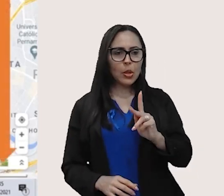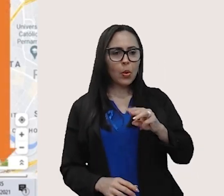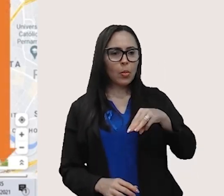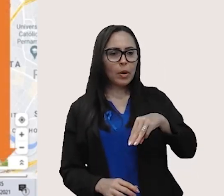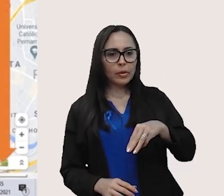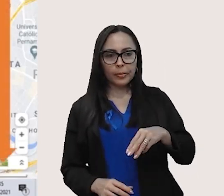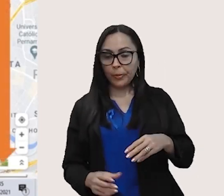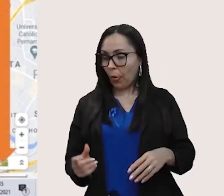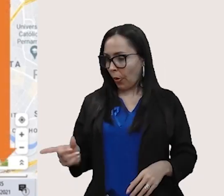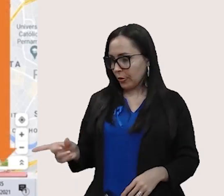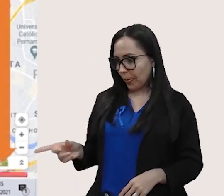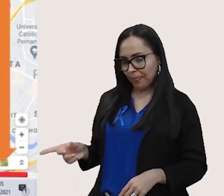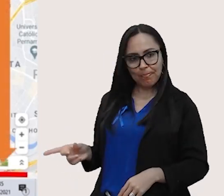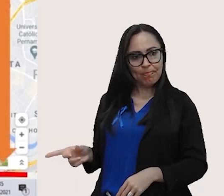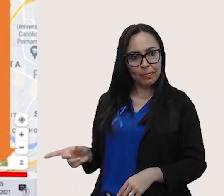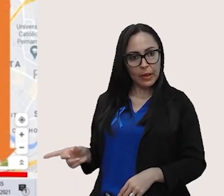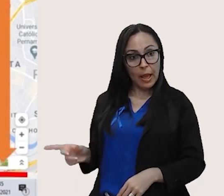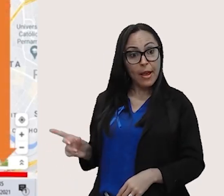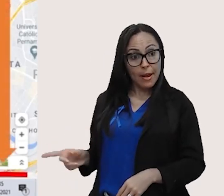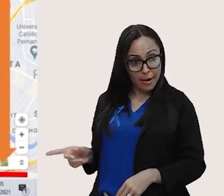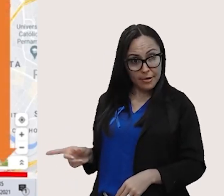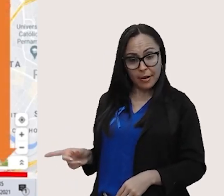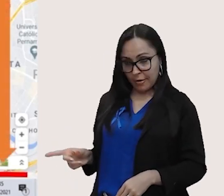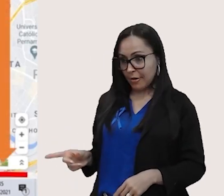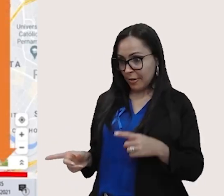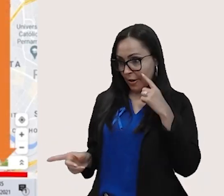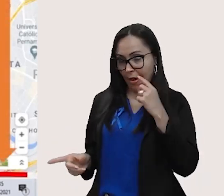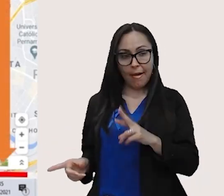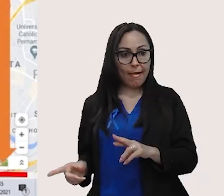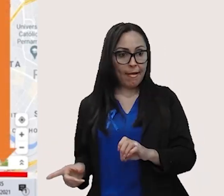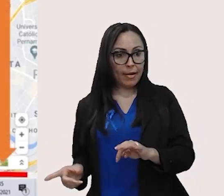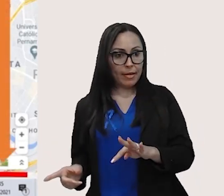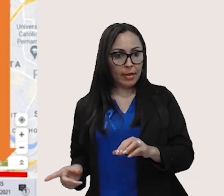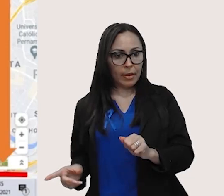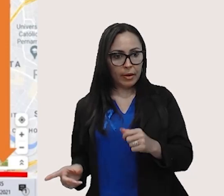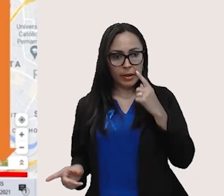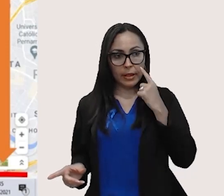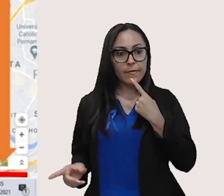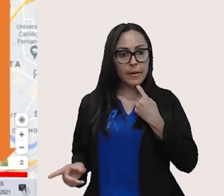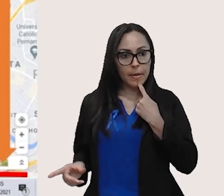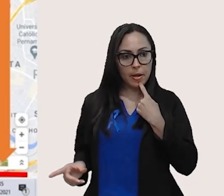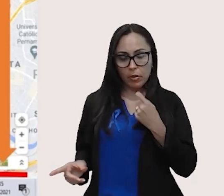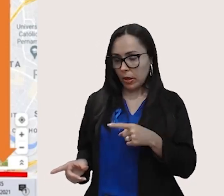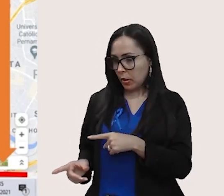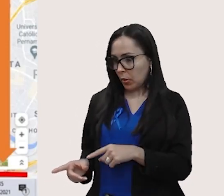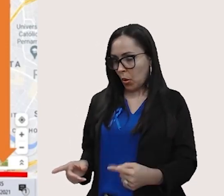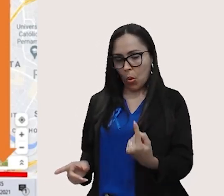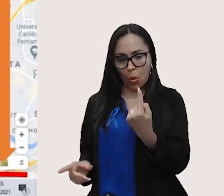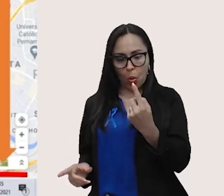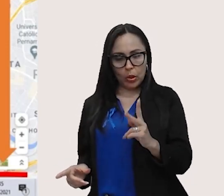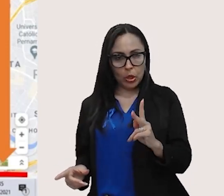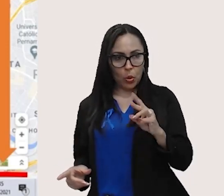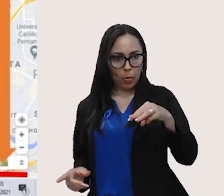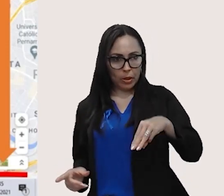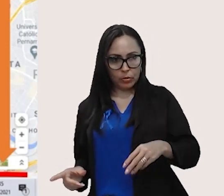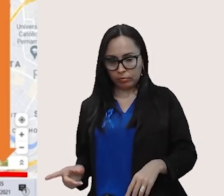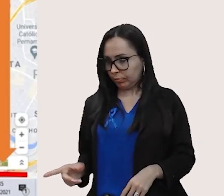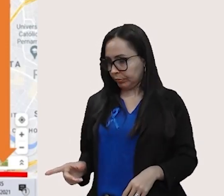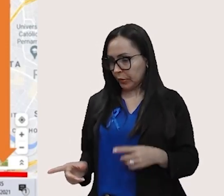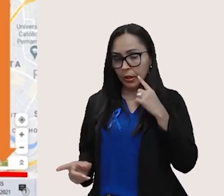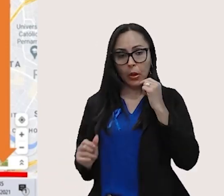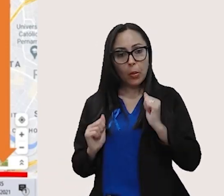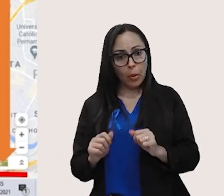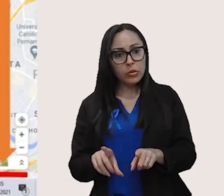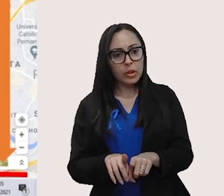só, lá embaixo está dizendo que esse segmento de reta, em destaque vermelho aí, mede 1 quilômetro. Então eu